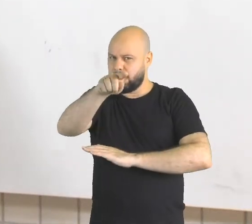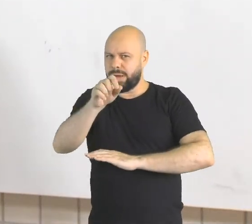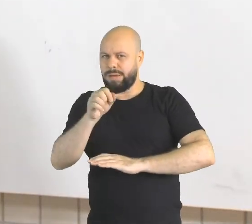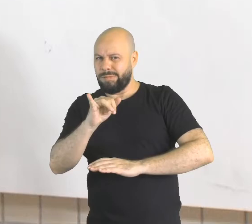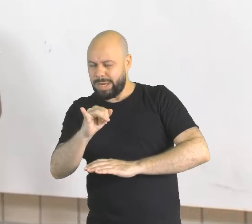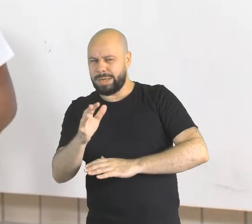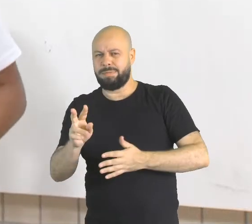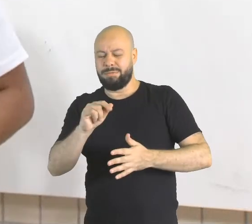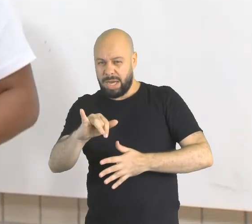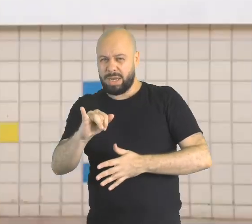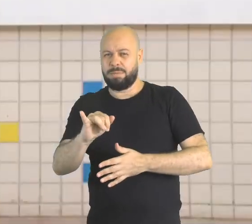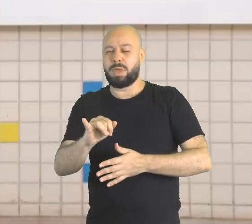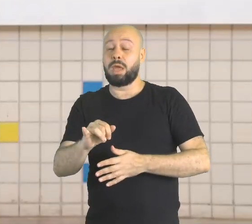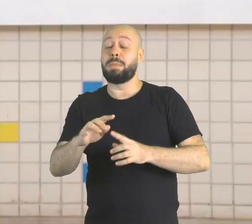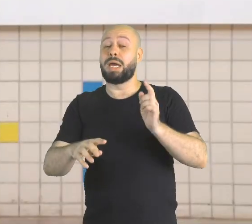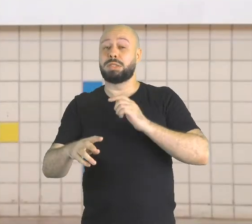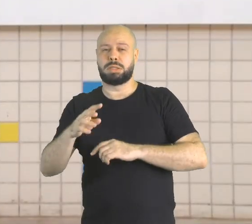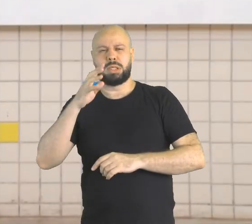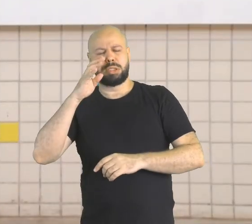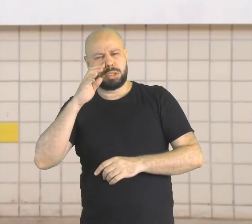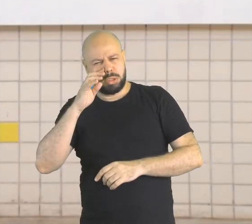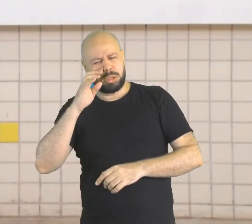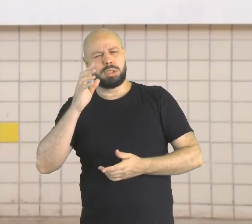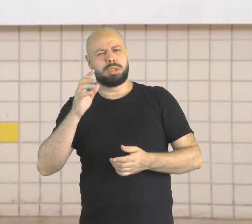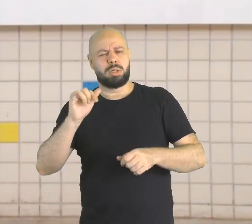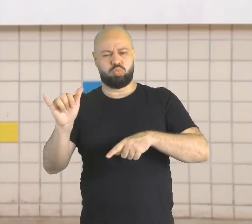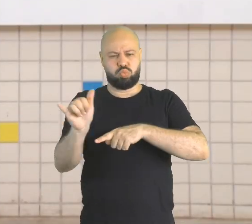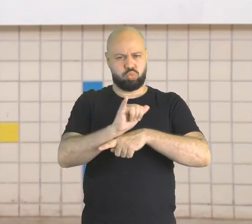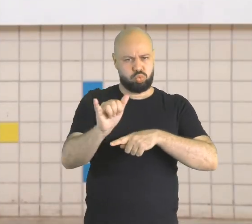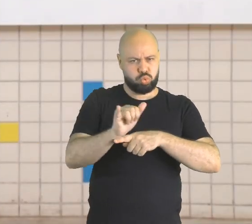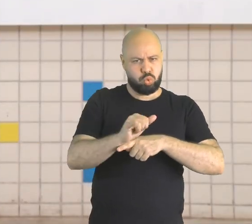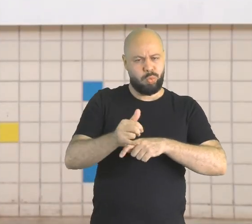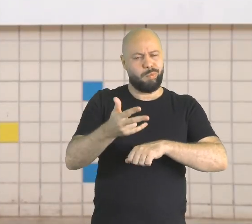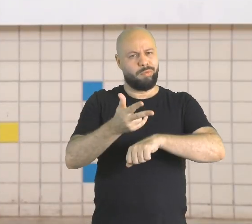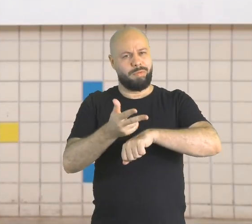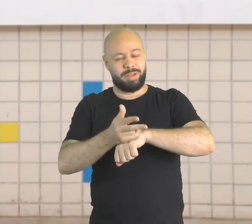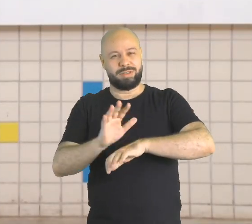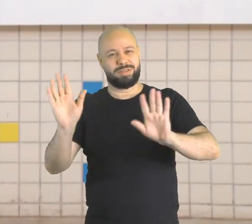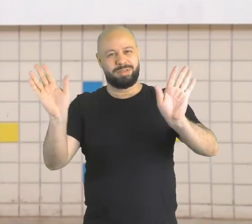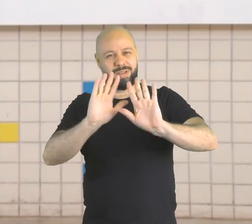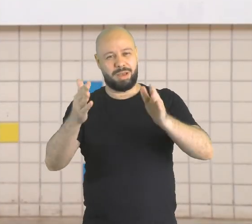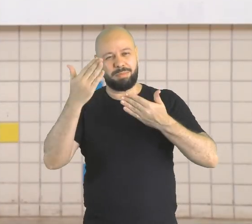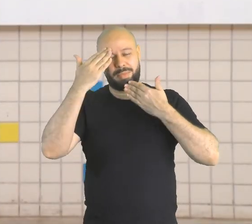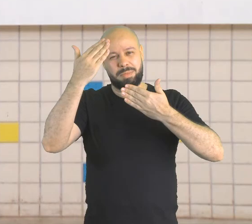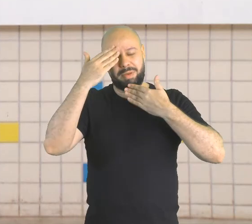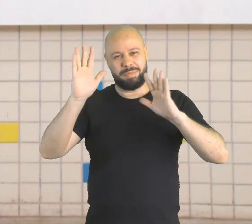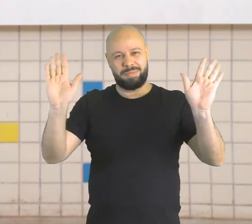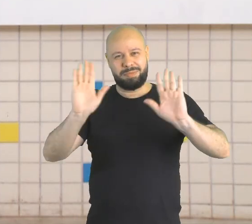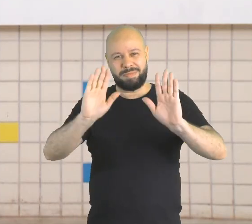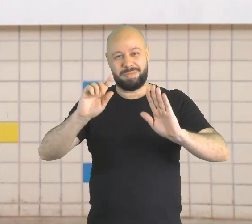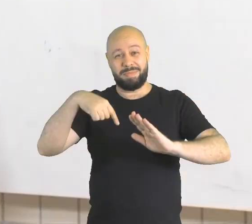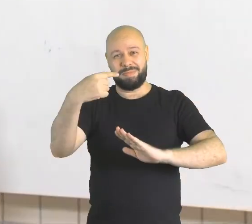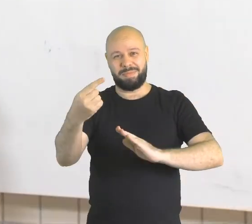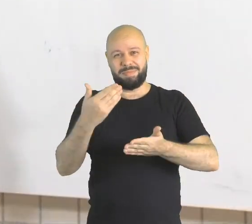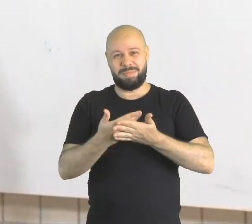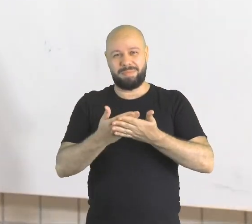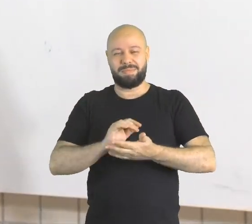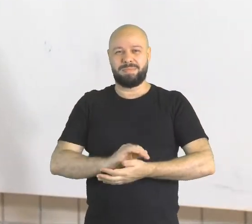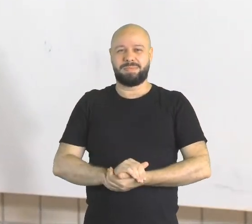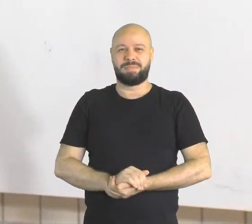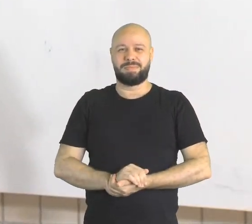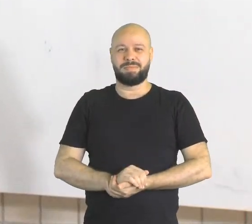esqueça também de assistir os nossos vídeos, tá, pelo YouTube. Então, tchau, tchau, muito obrigado, até a próxima aula.